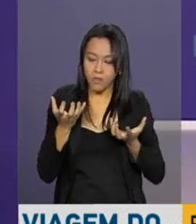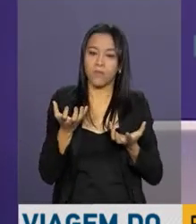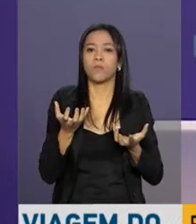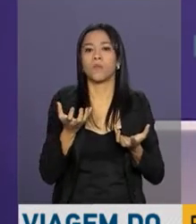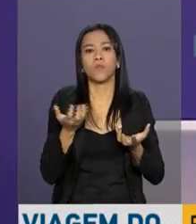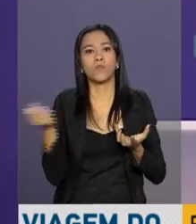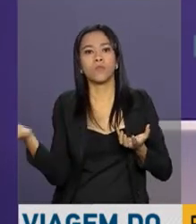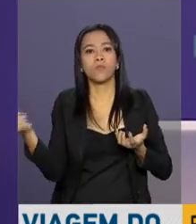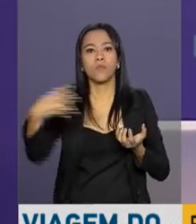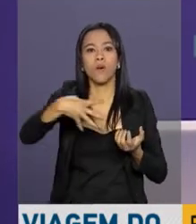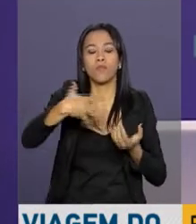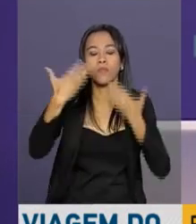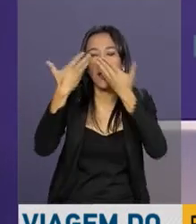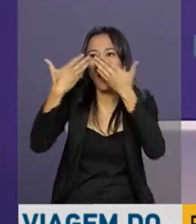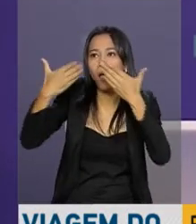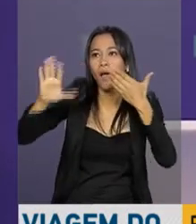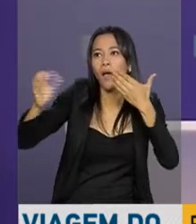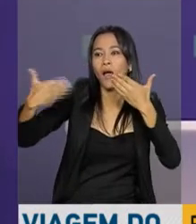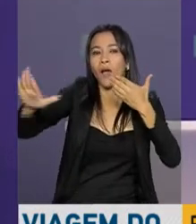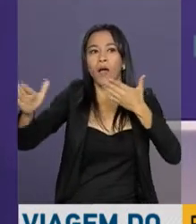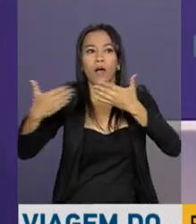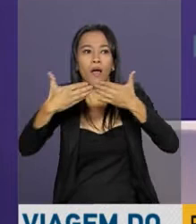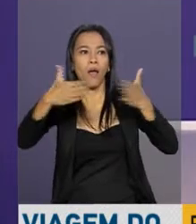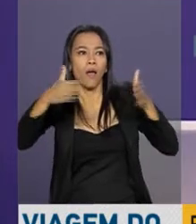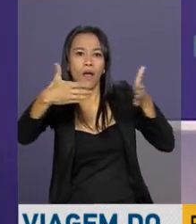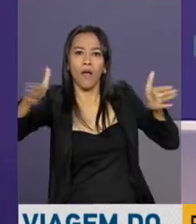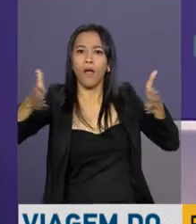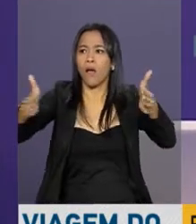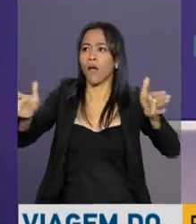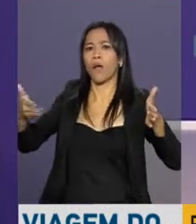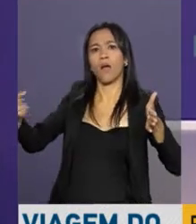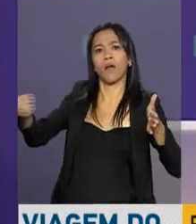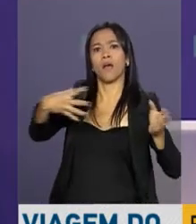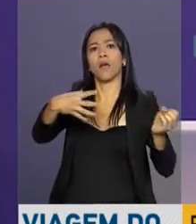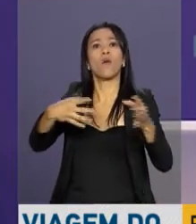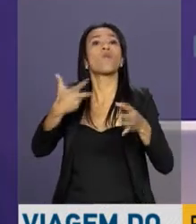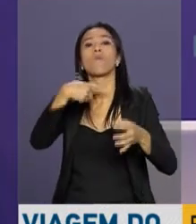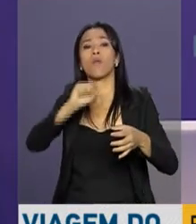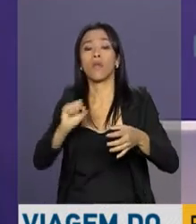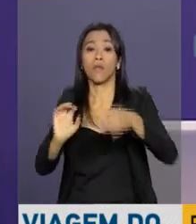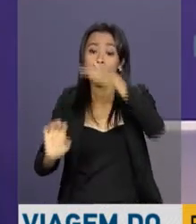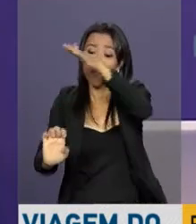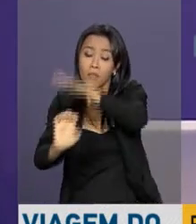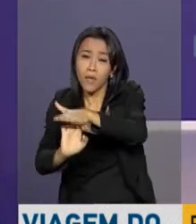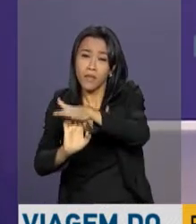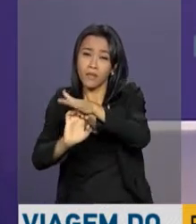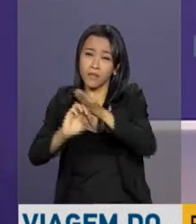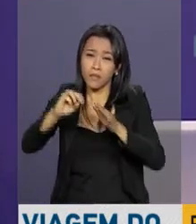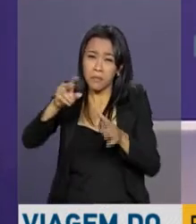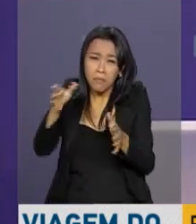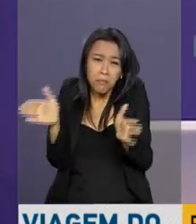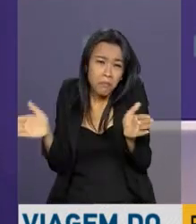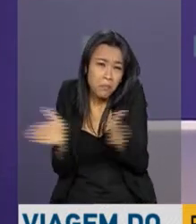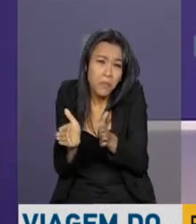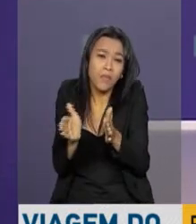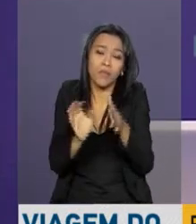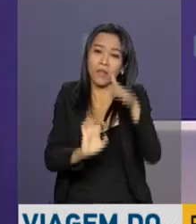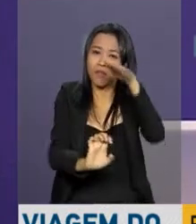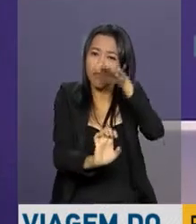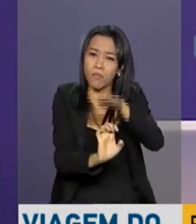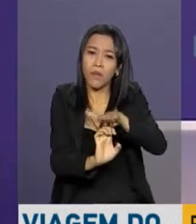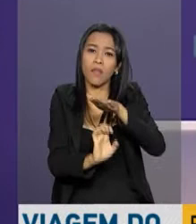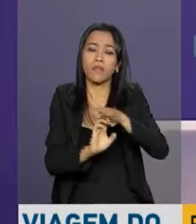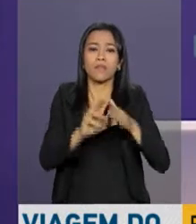novas fronteiras com a inclusão de pequenas e médias empresas brasileiras nos fluxos